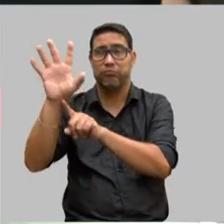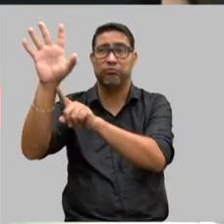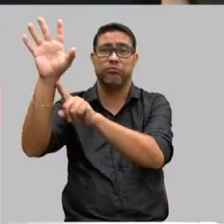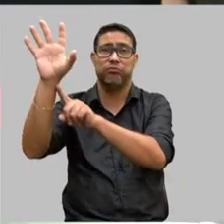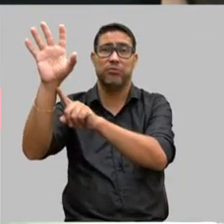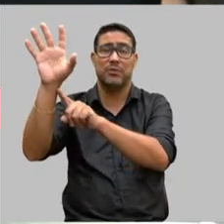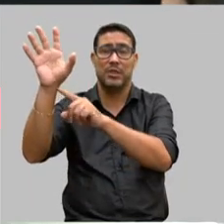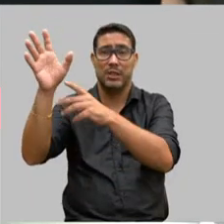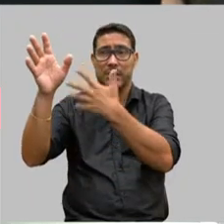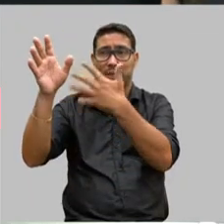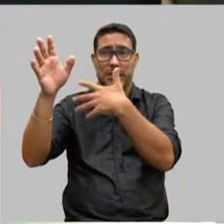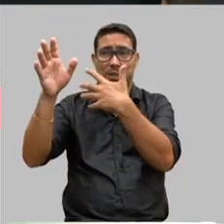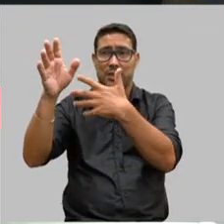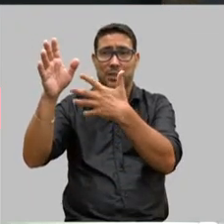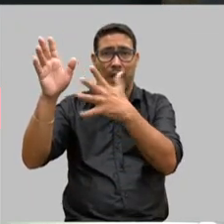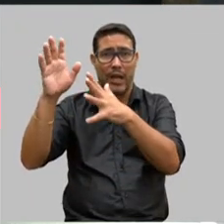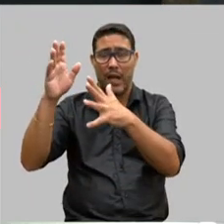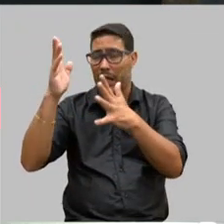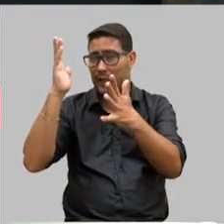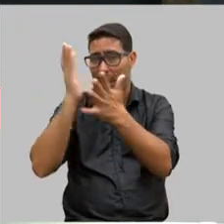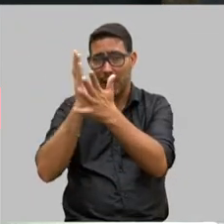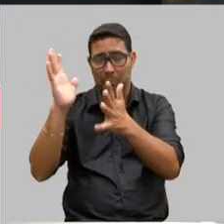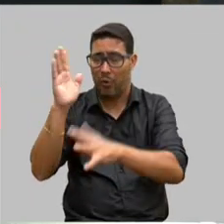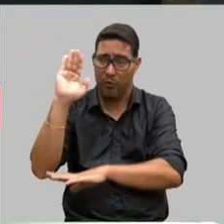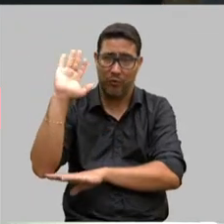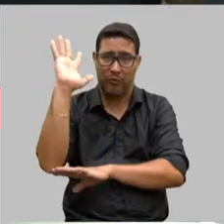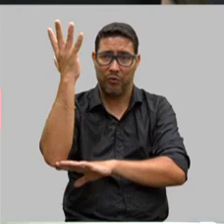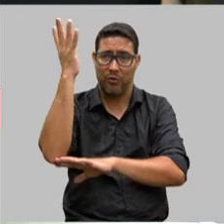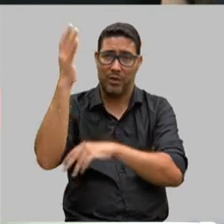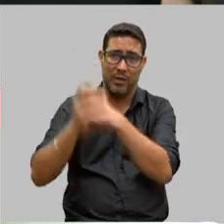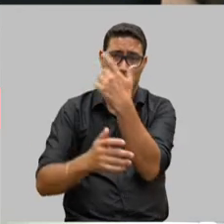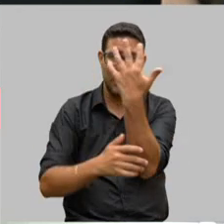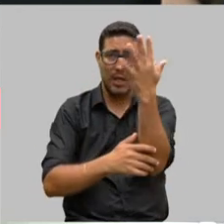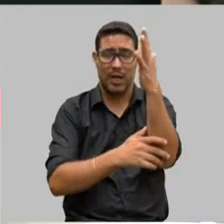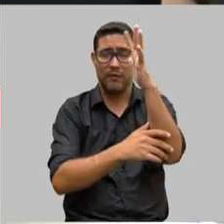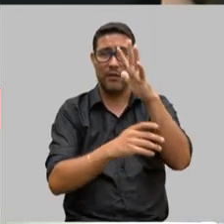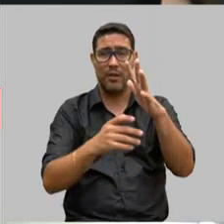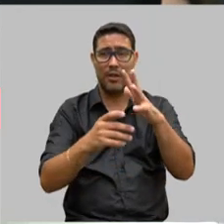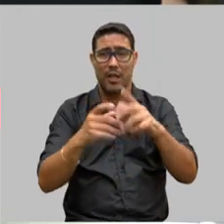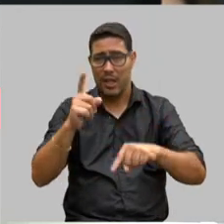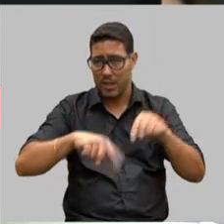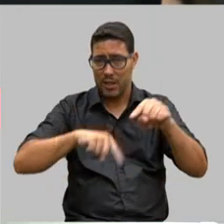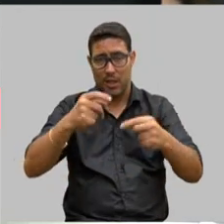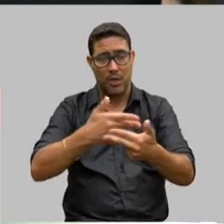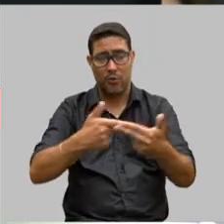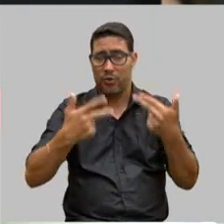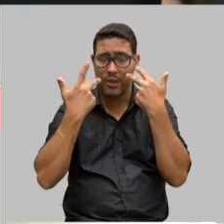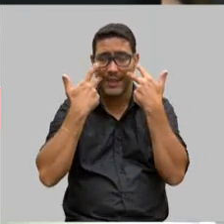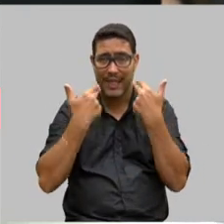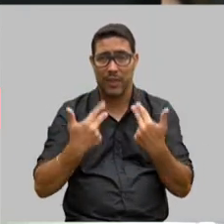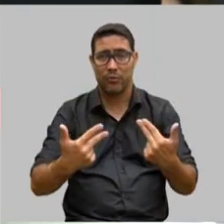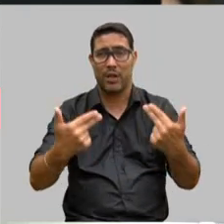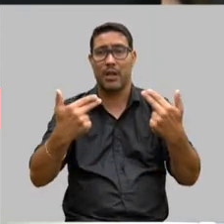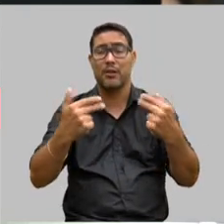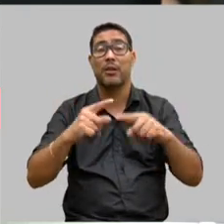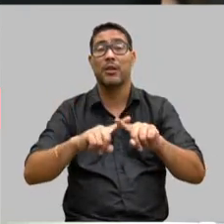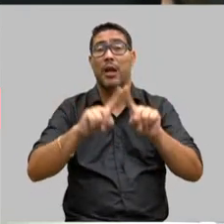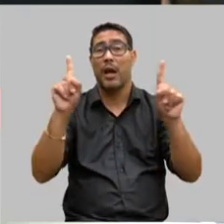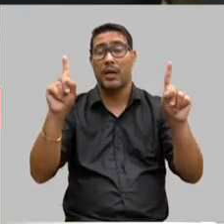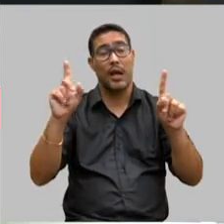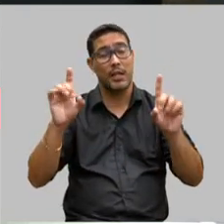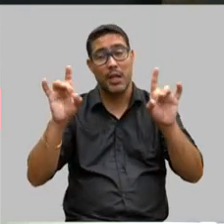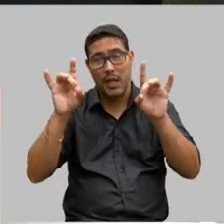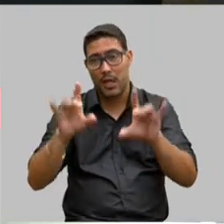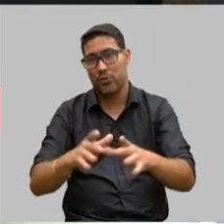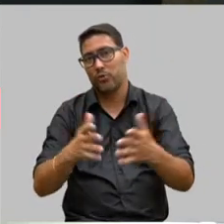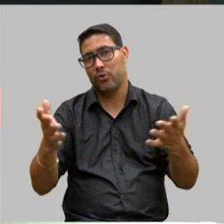dizimaram aí as suas florestas, os seus recursos naturais, né? E restou aí aos países